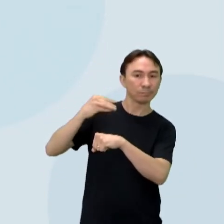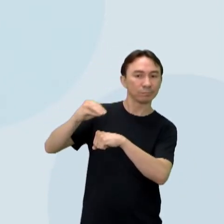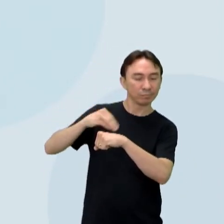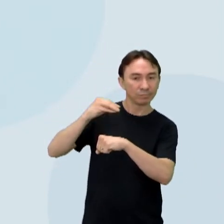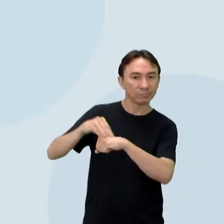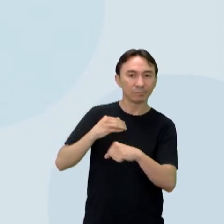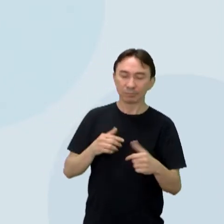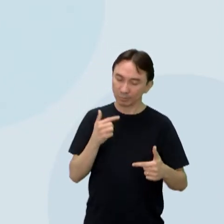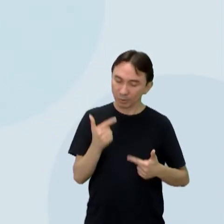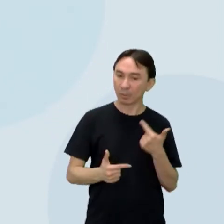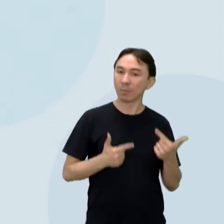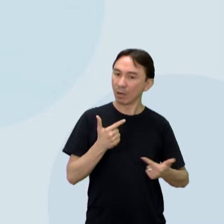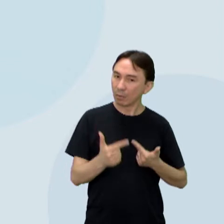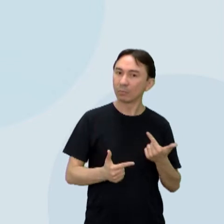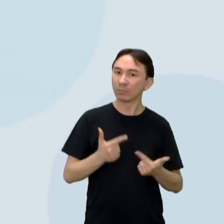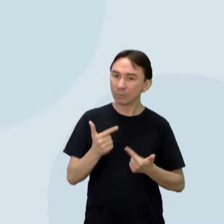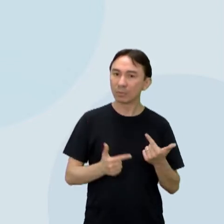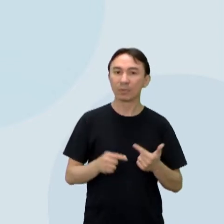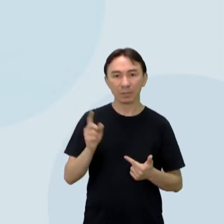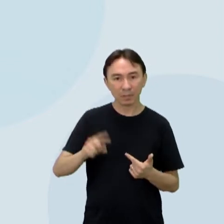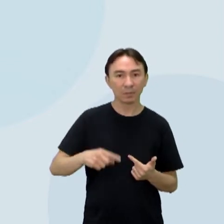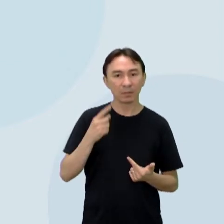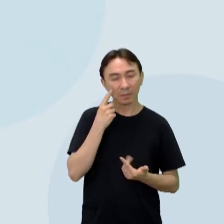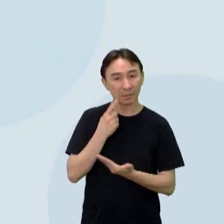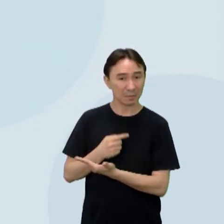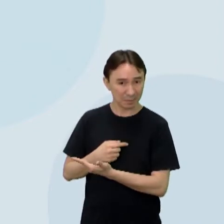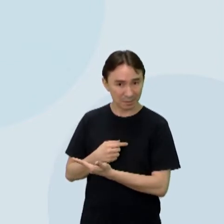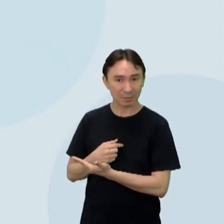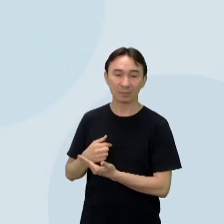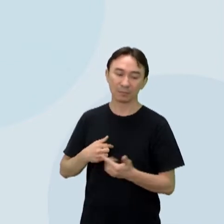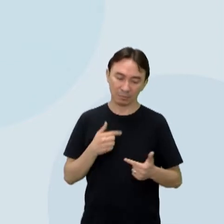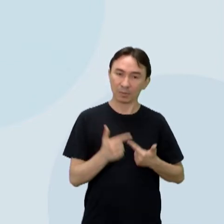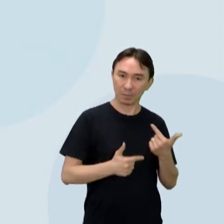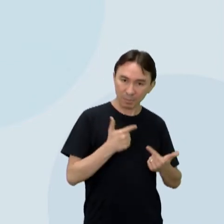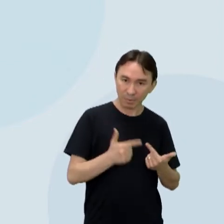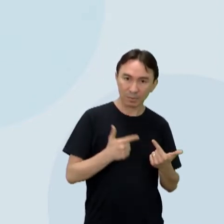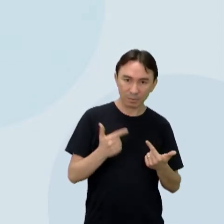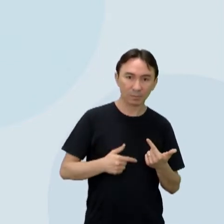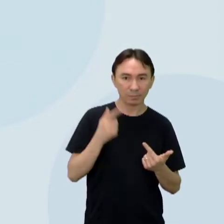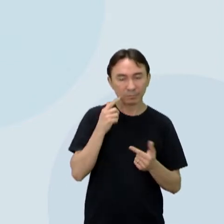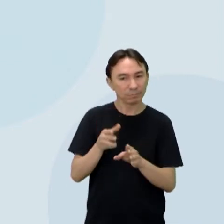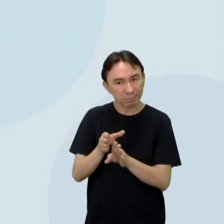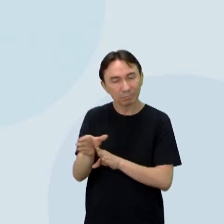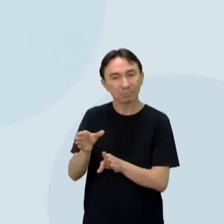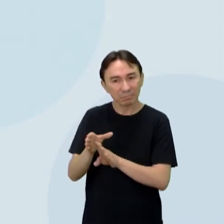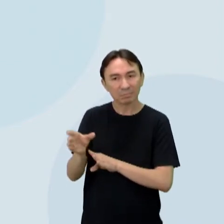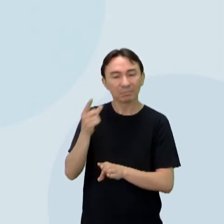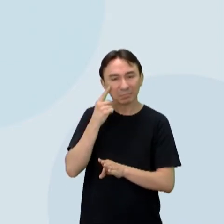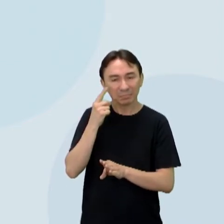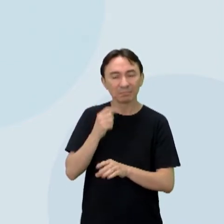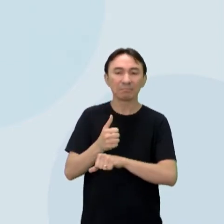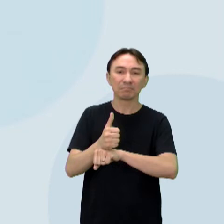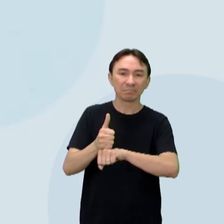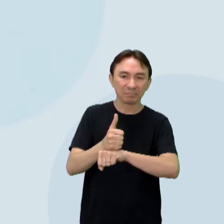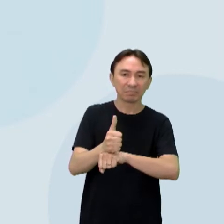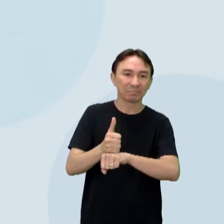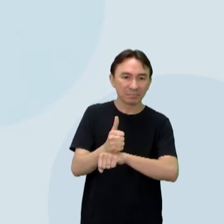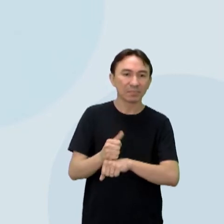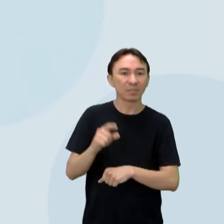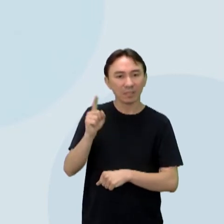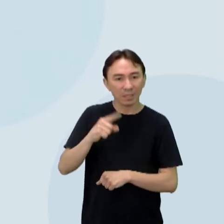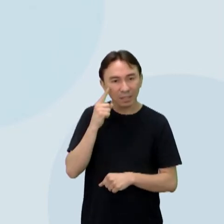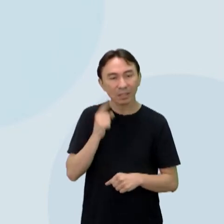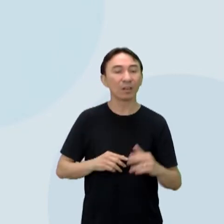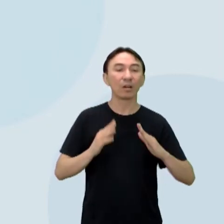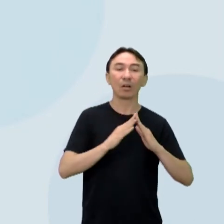marca, né, o papel social. Trabalho com orientação profissional em um colégio, utilizei a reportagem, assim como o